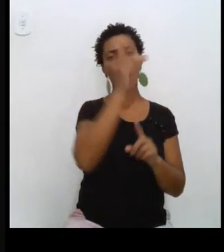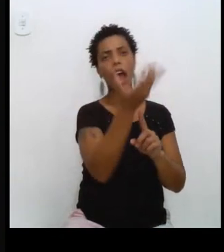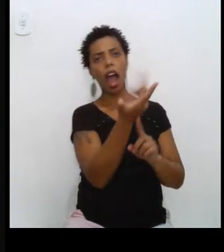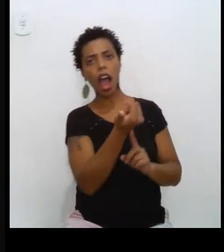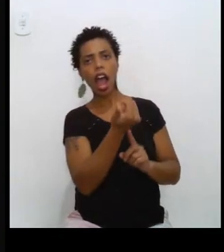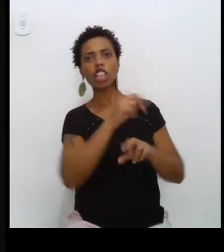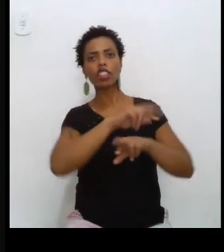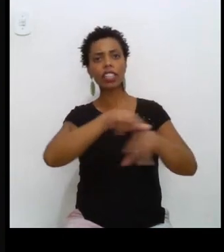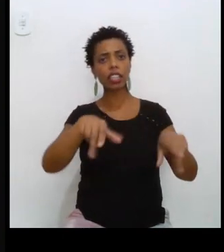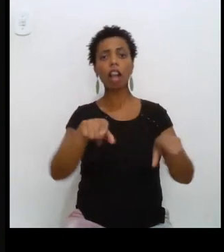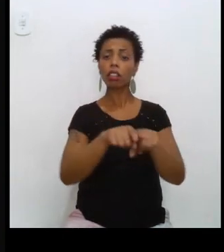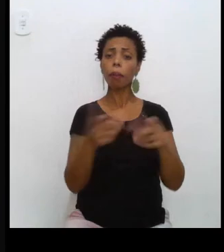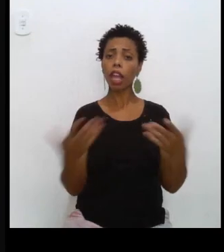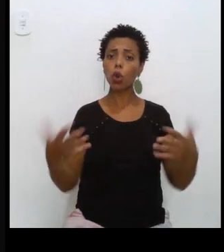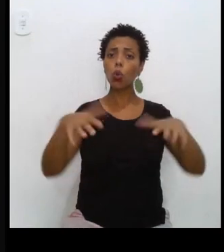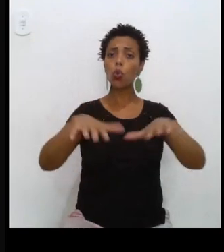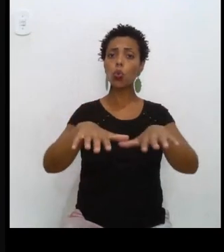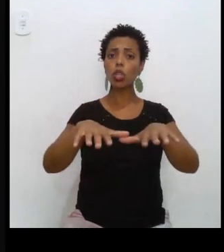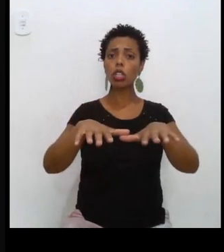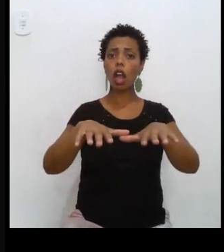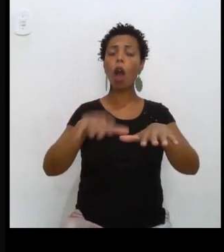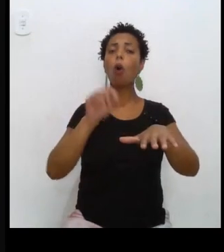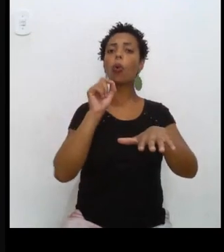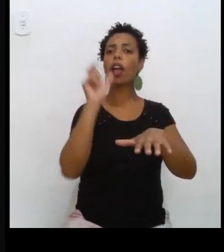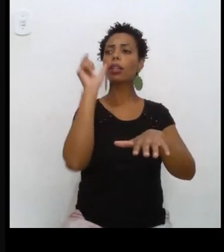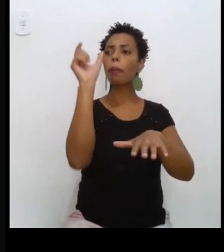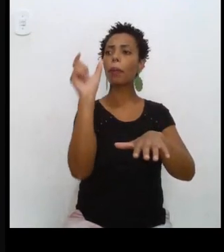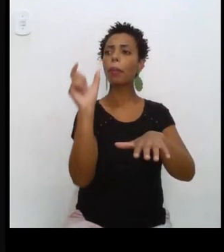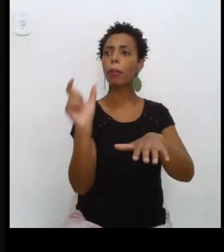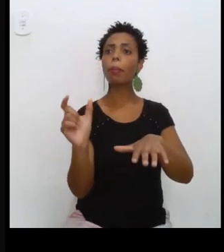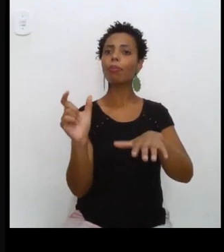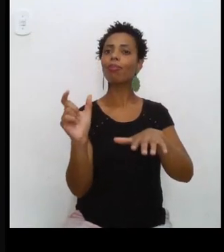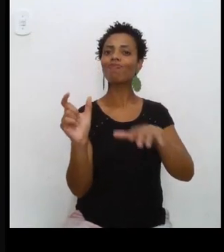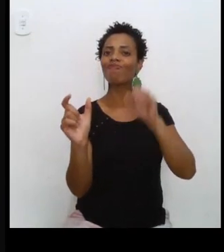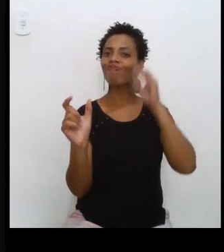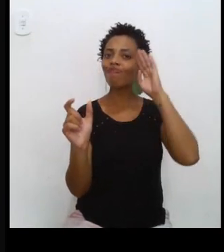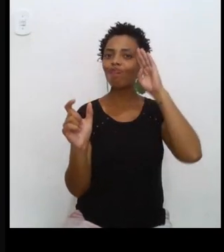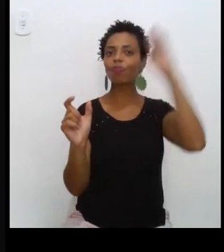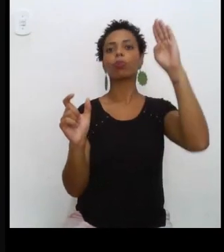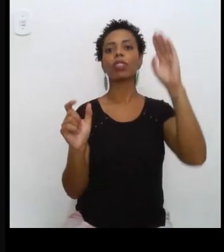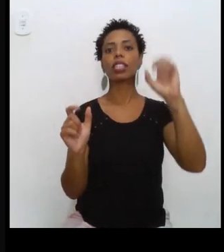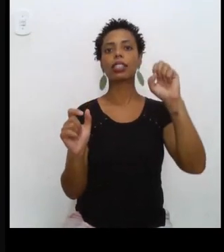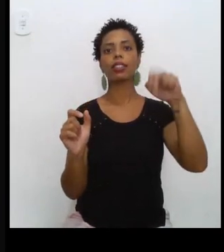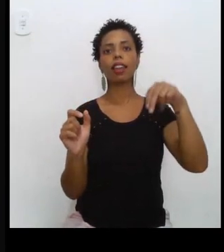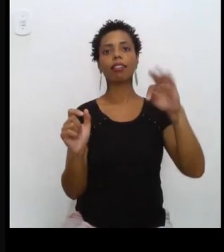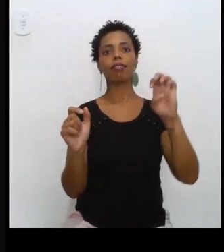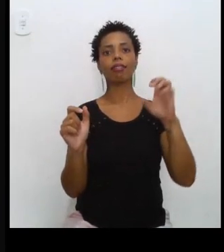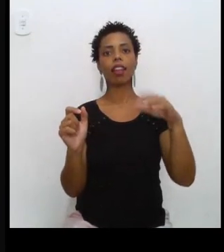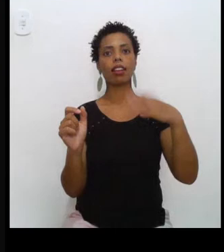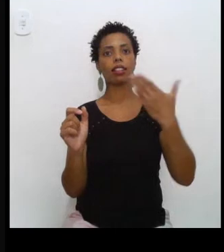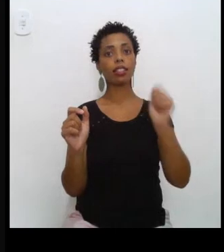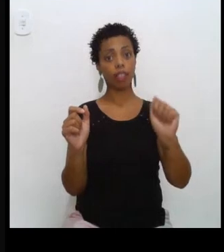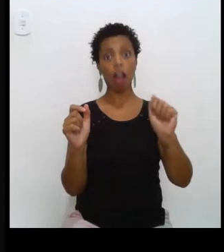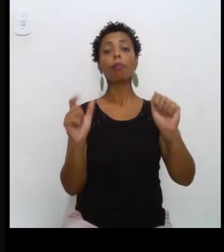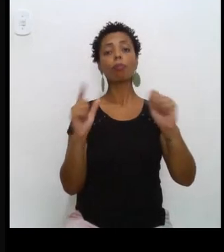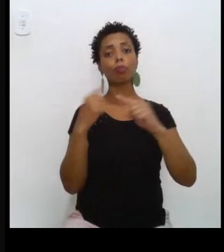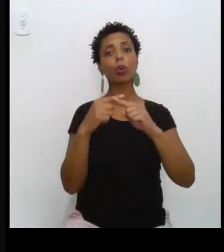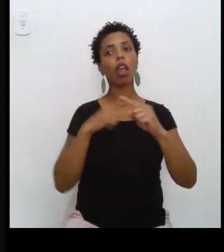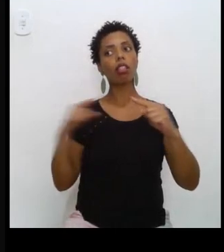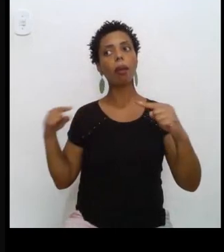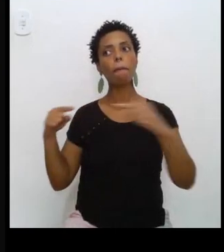inclusão em todas elas são palavras sentenças e elas tem a ver com uma dimensão de poder